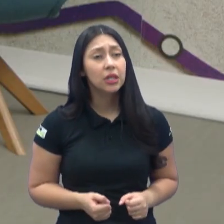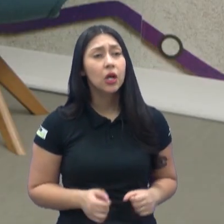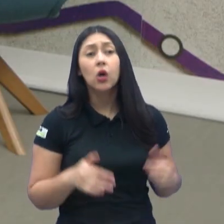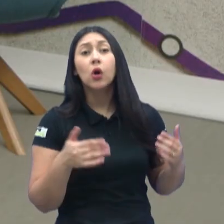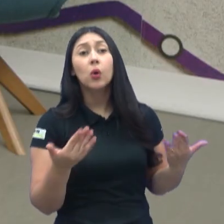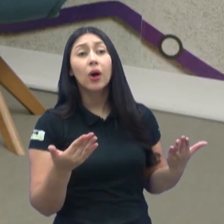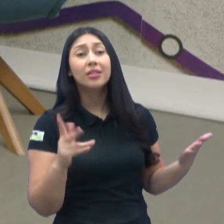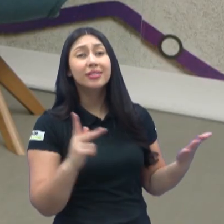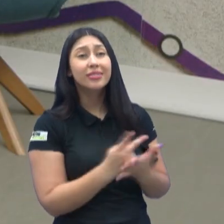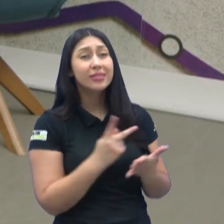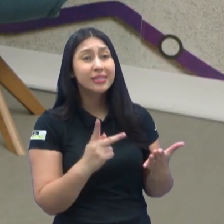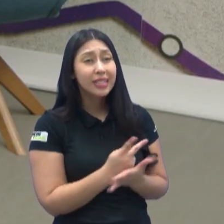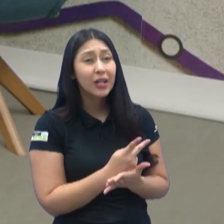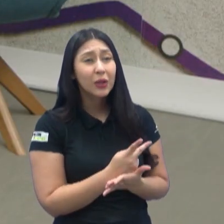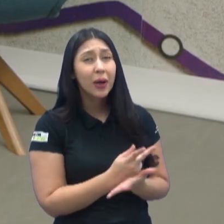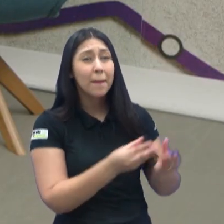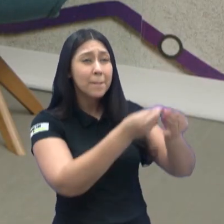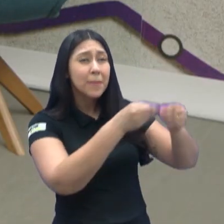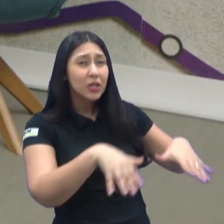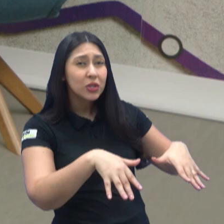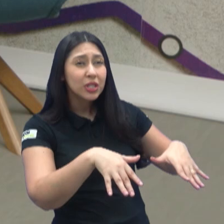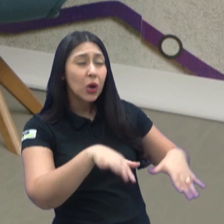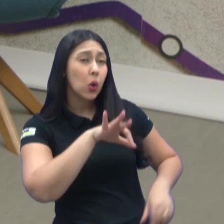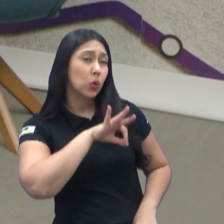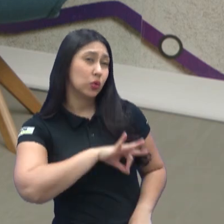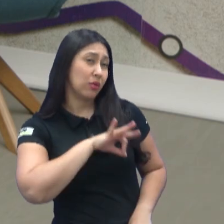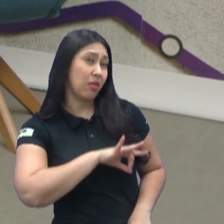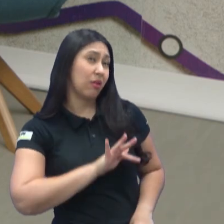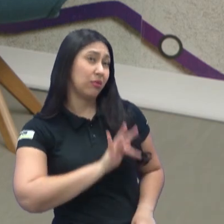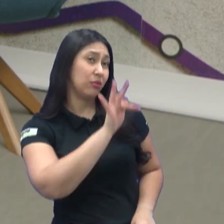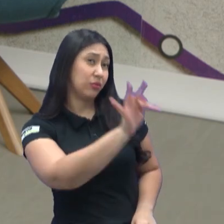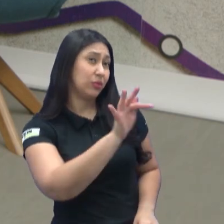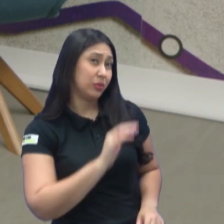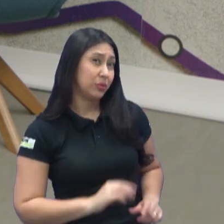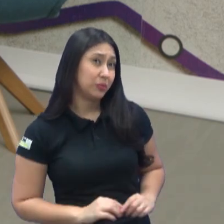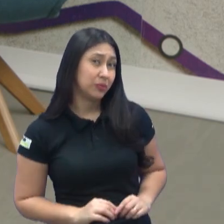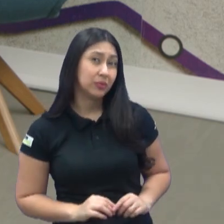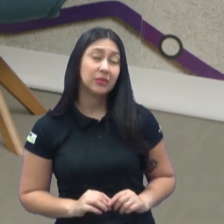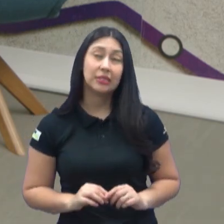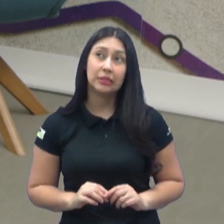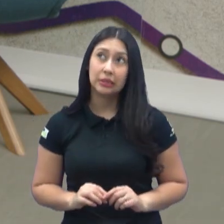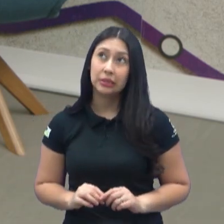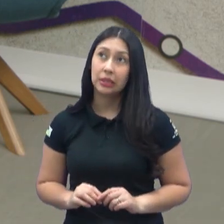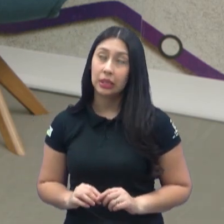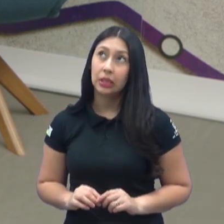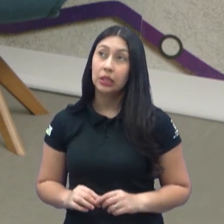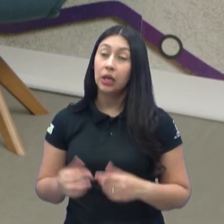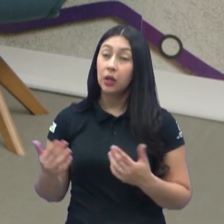mais comuns prejudicam a renda futura? Os erros mais comuns, eu acho